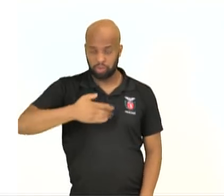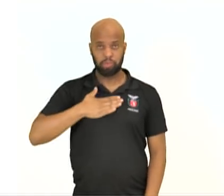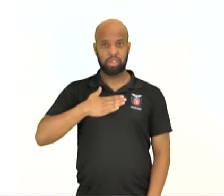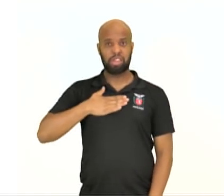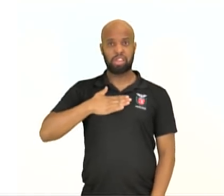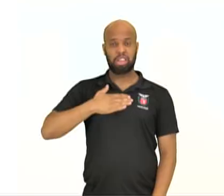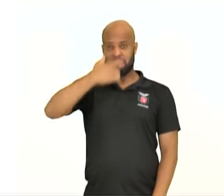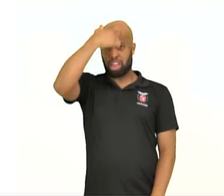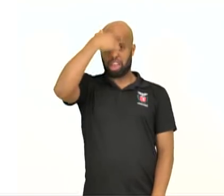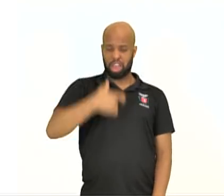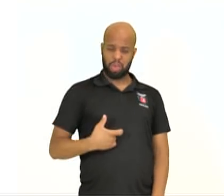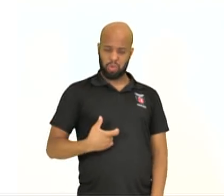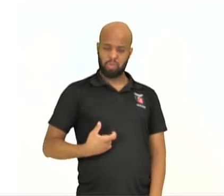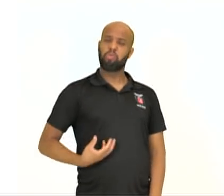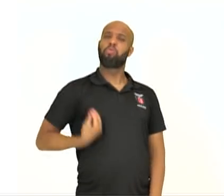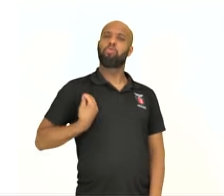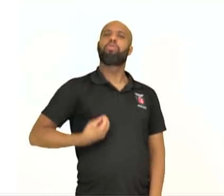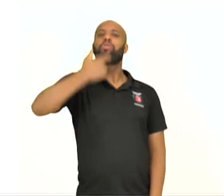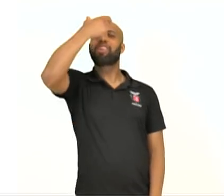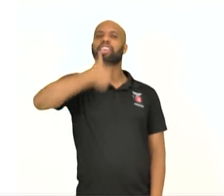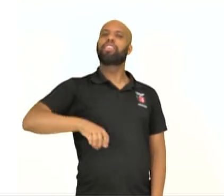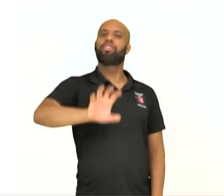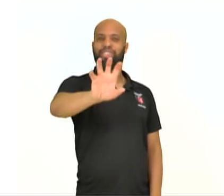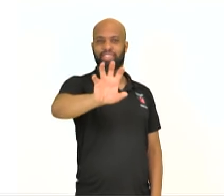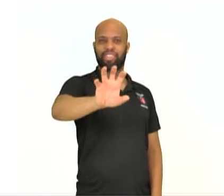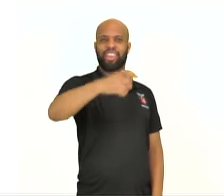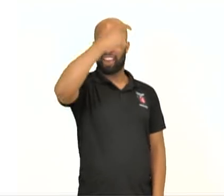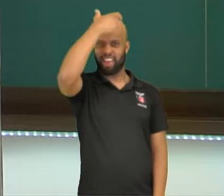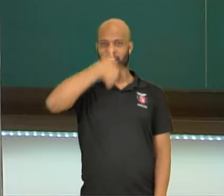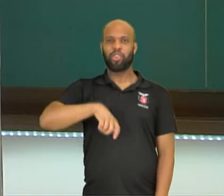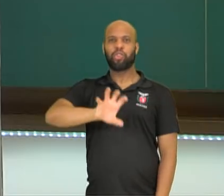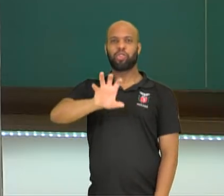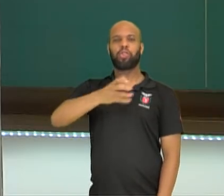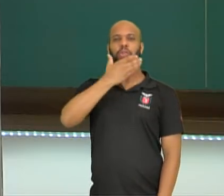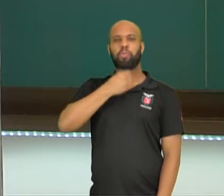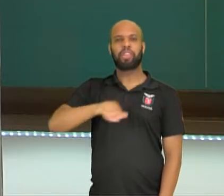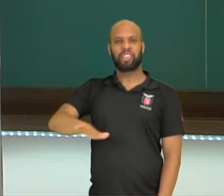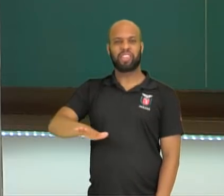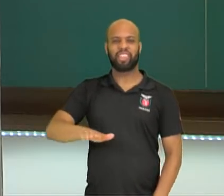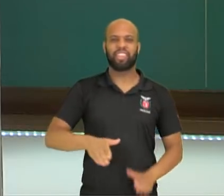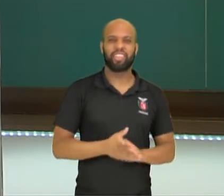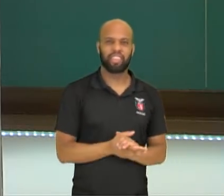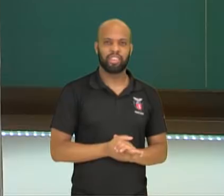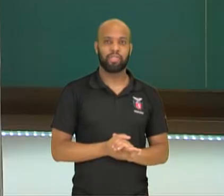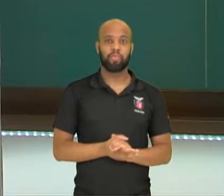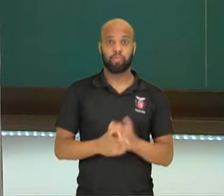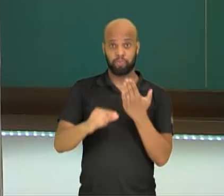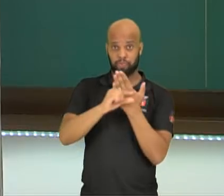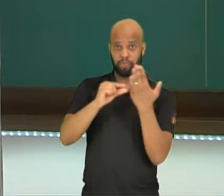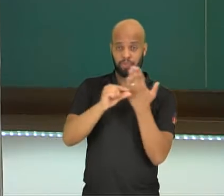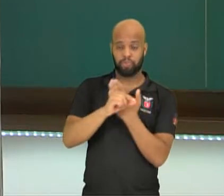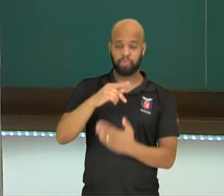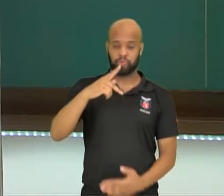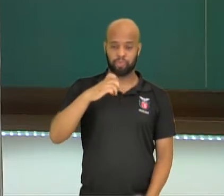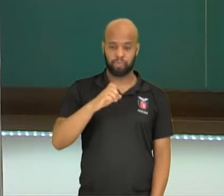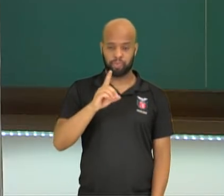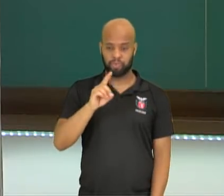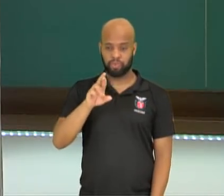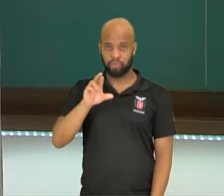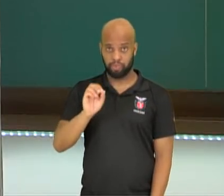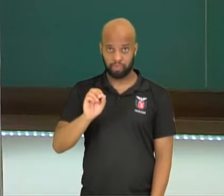sou, eu, sou assim, sou menino. Pedro Bandeira trouxe para nós o